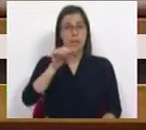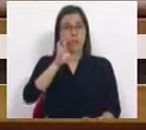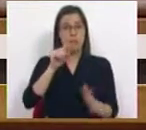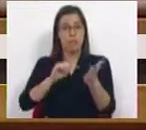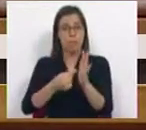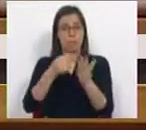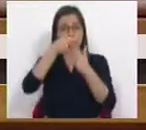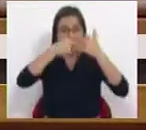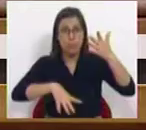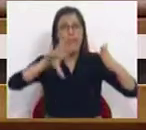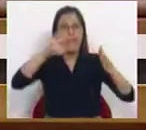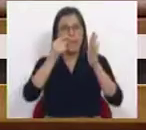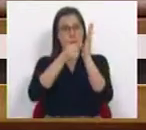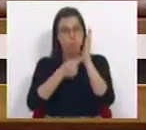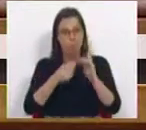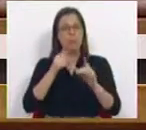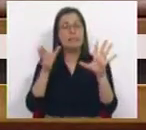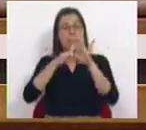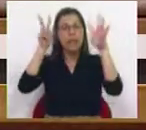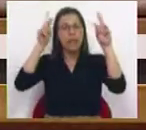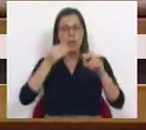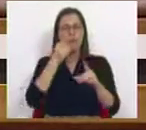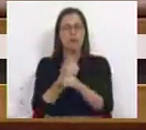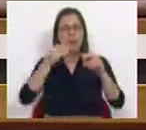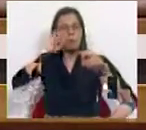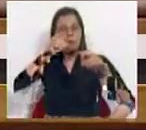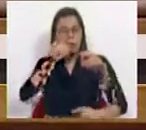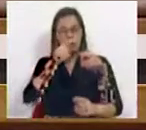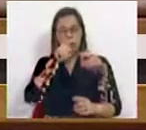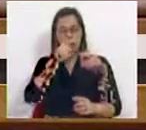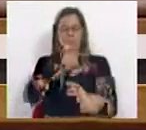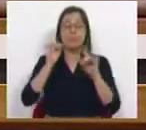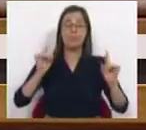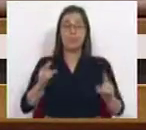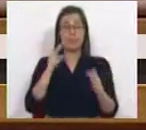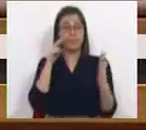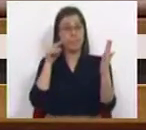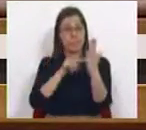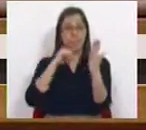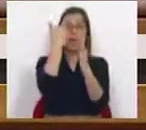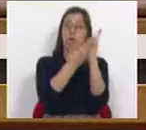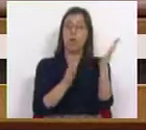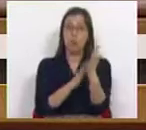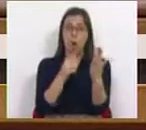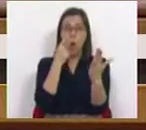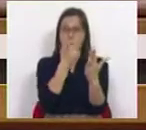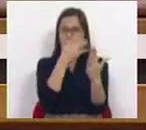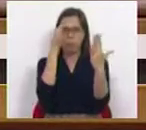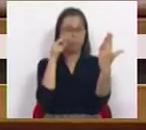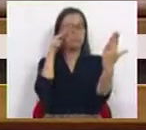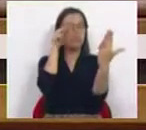dessa importante resolução em matéria de desperdício alimentar. Porque olhar para essa resolução com olhos de